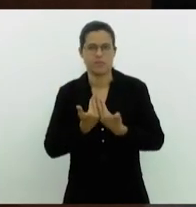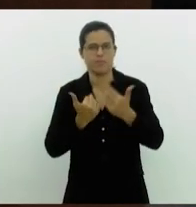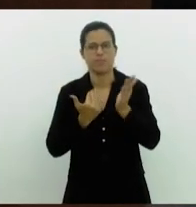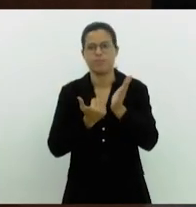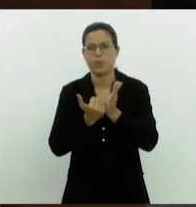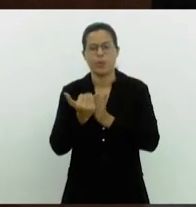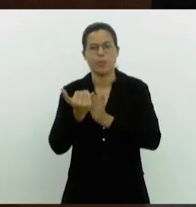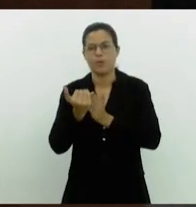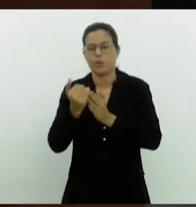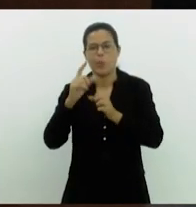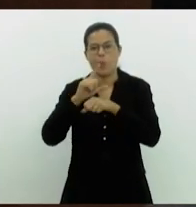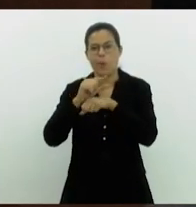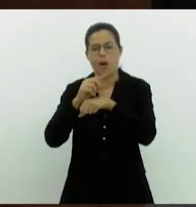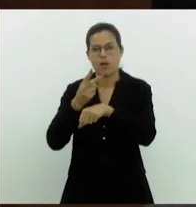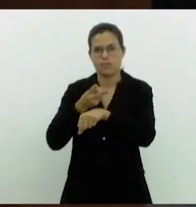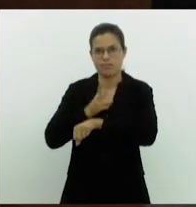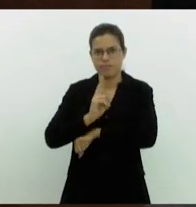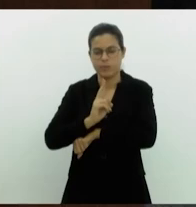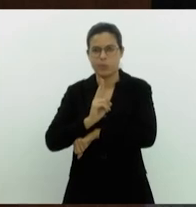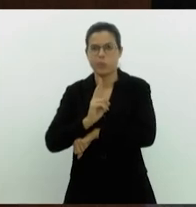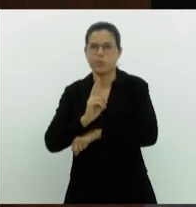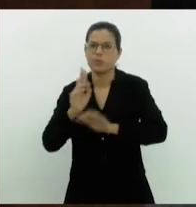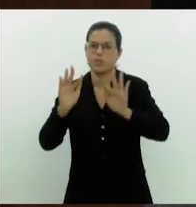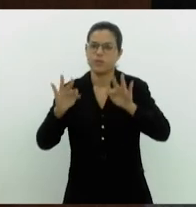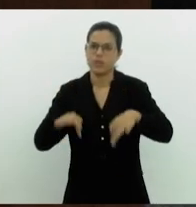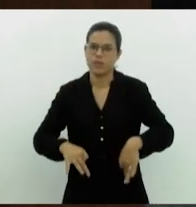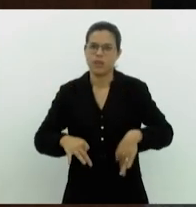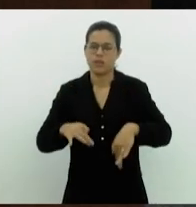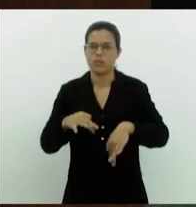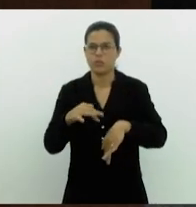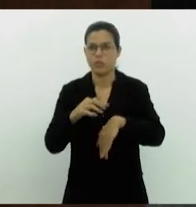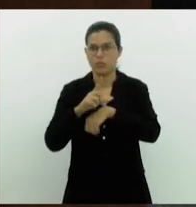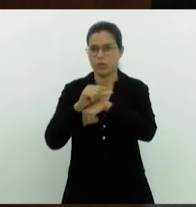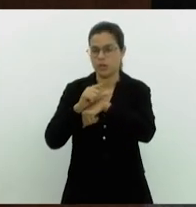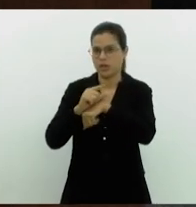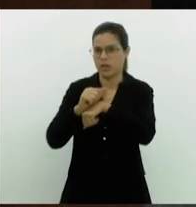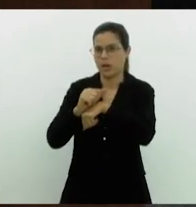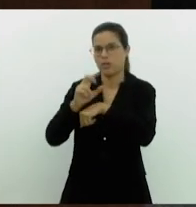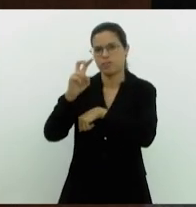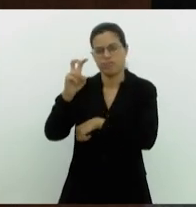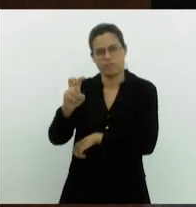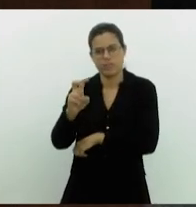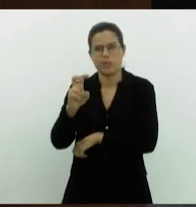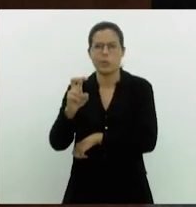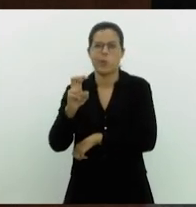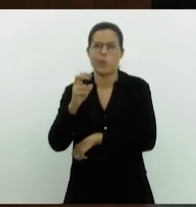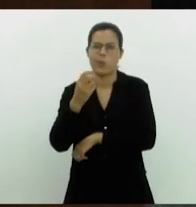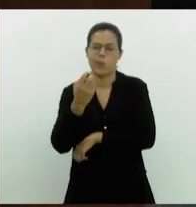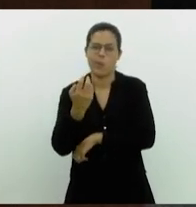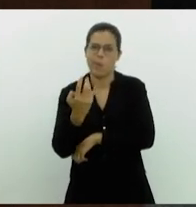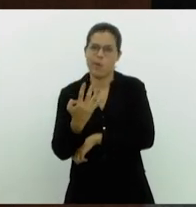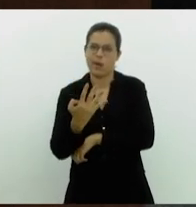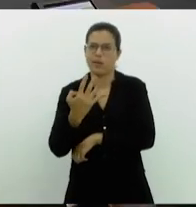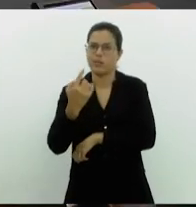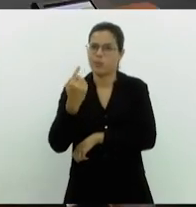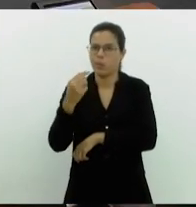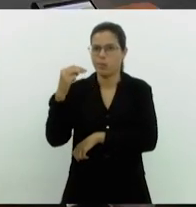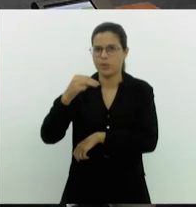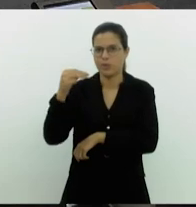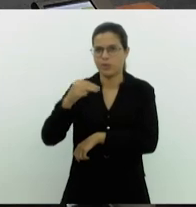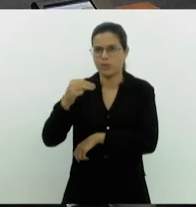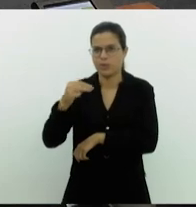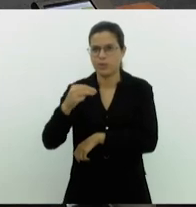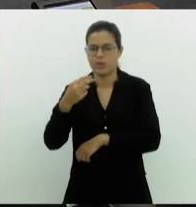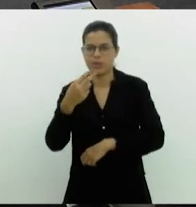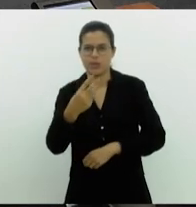iniciada às 14 horas, foi encerrada às 17 horas e 41 minutos e